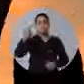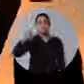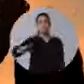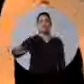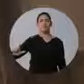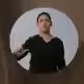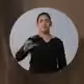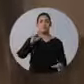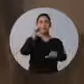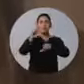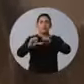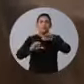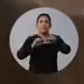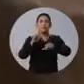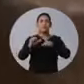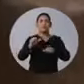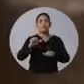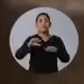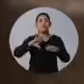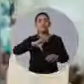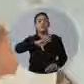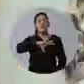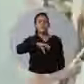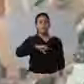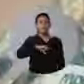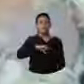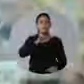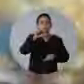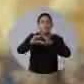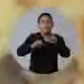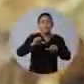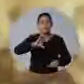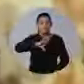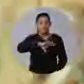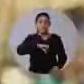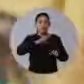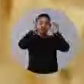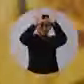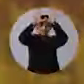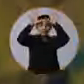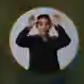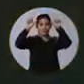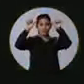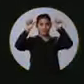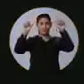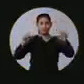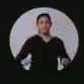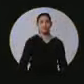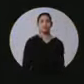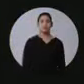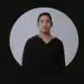vence e a gente muda quando ama. Mudar é ter amor ao Acre.